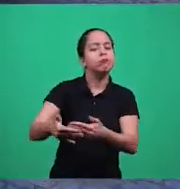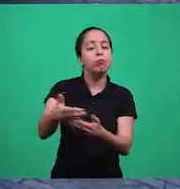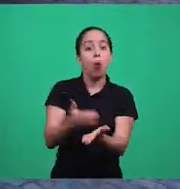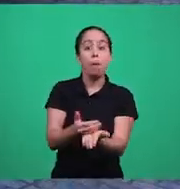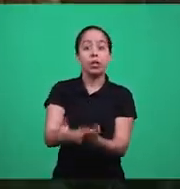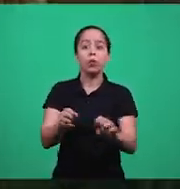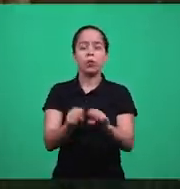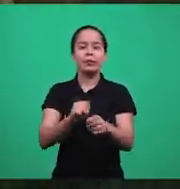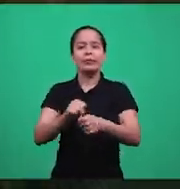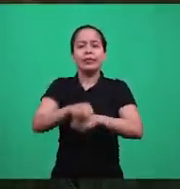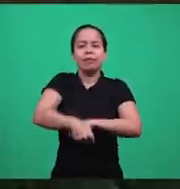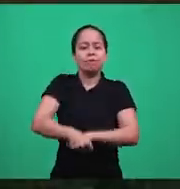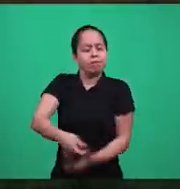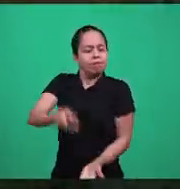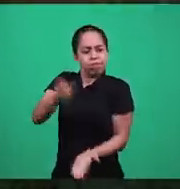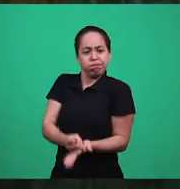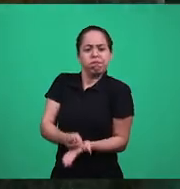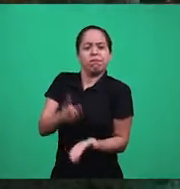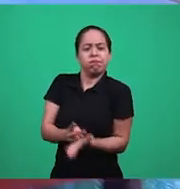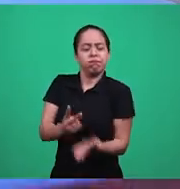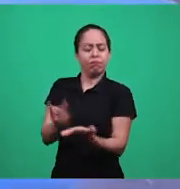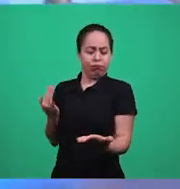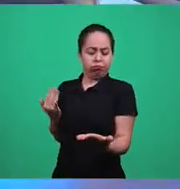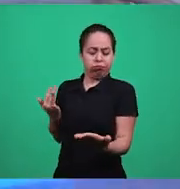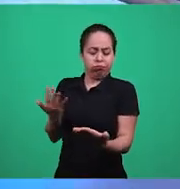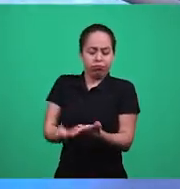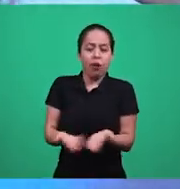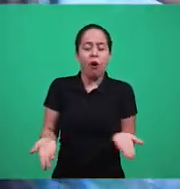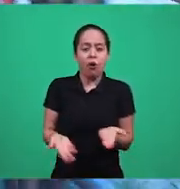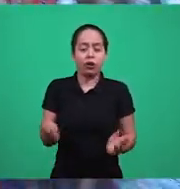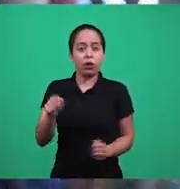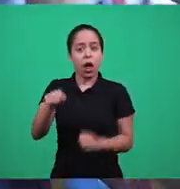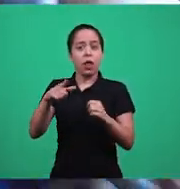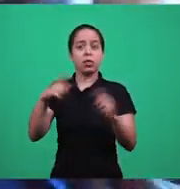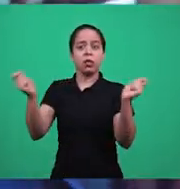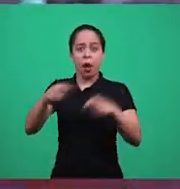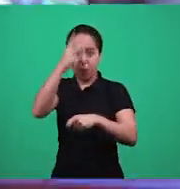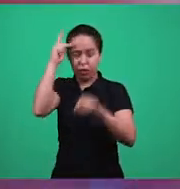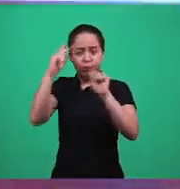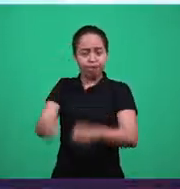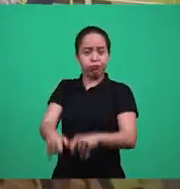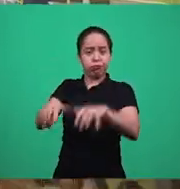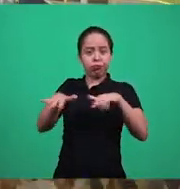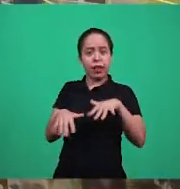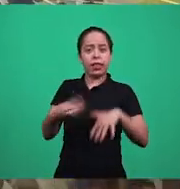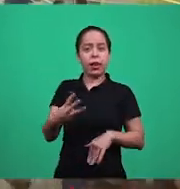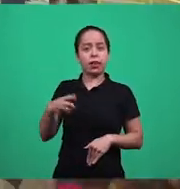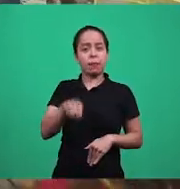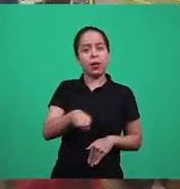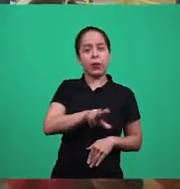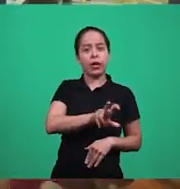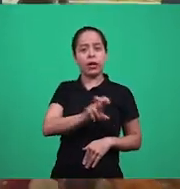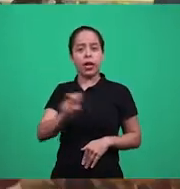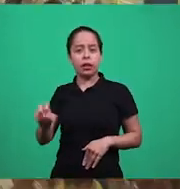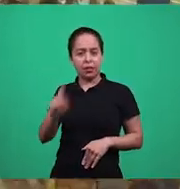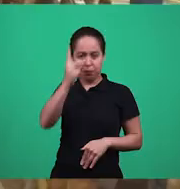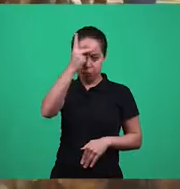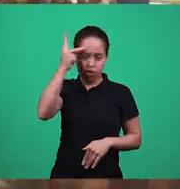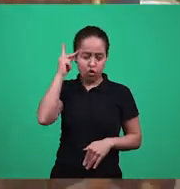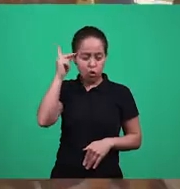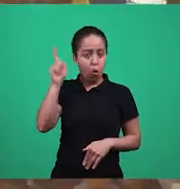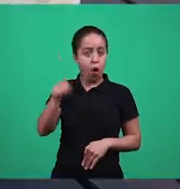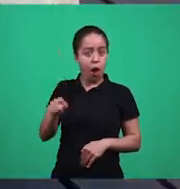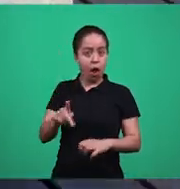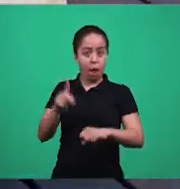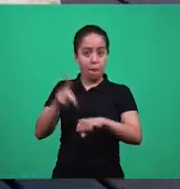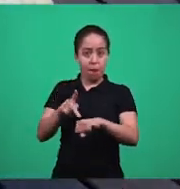realizados seminários regularmente até hoje. Com capacidade para receber 3.500 pessoas por evento, o